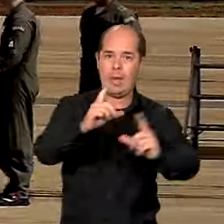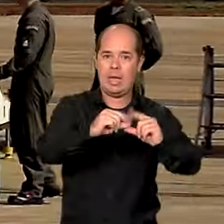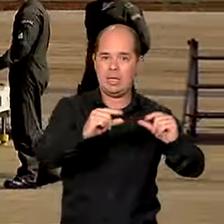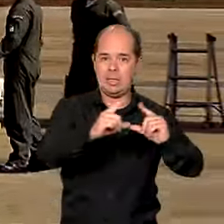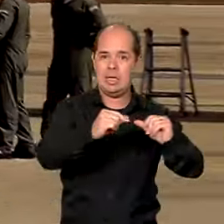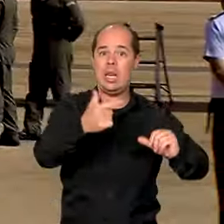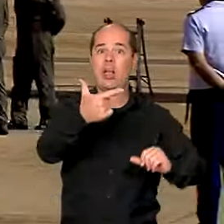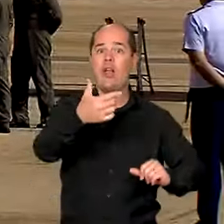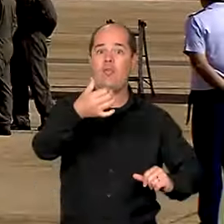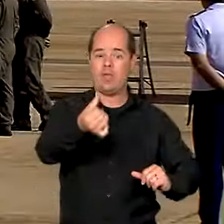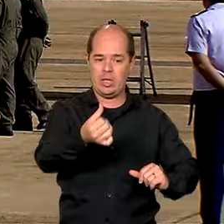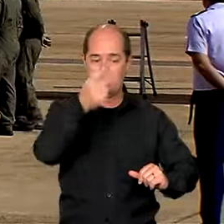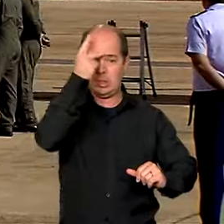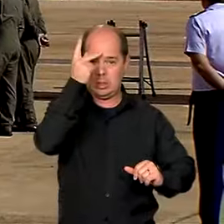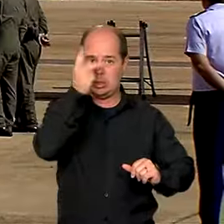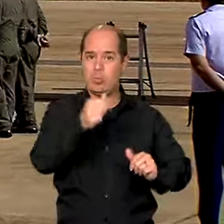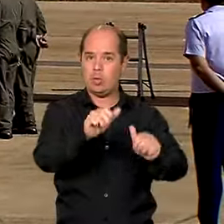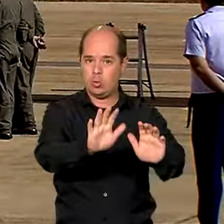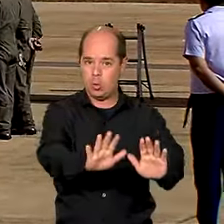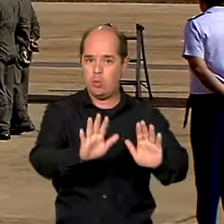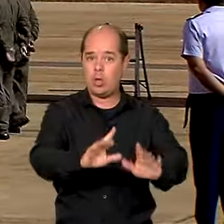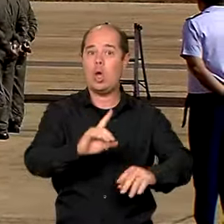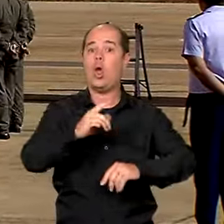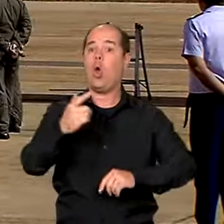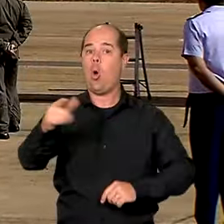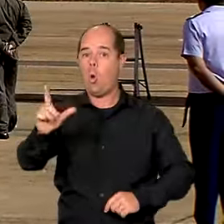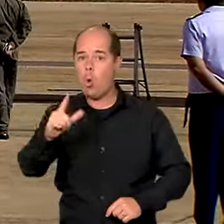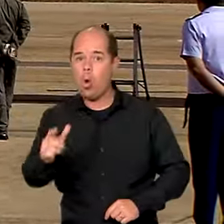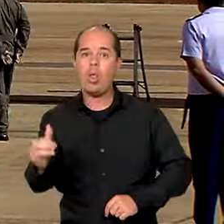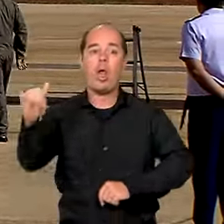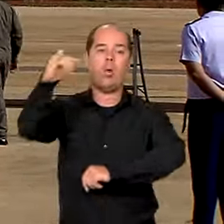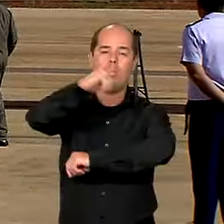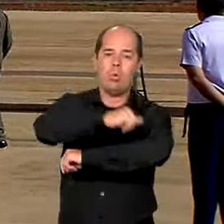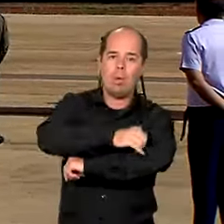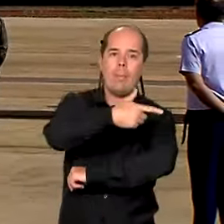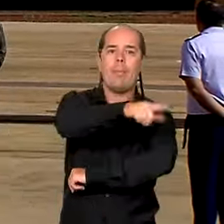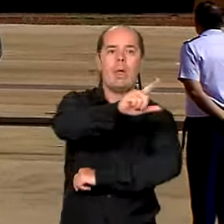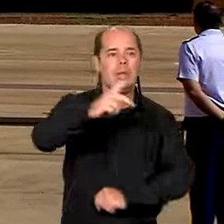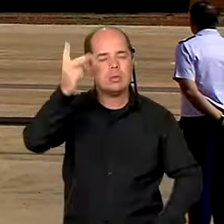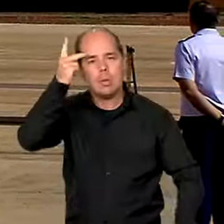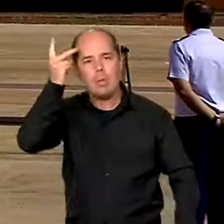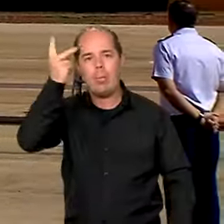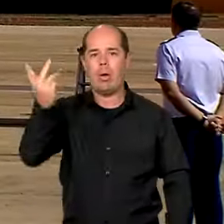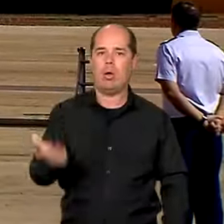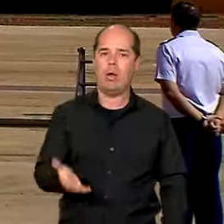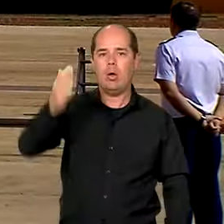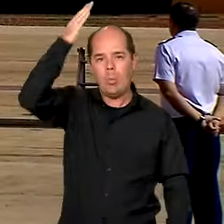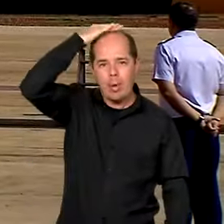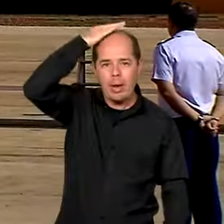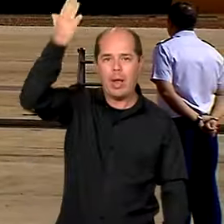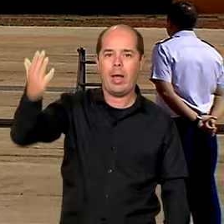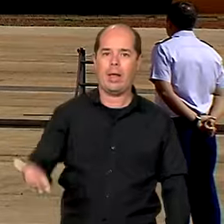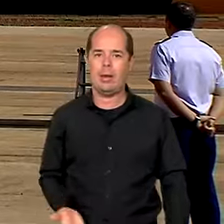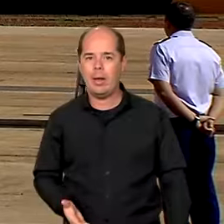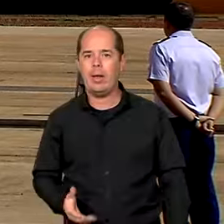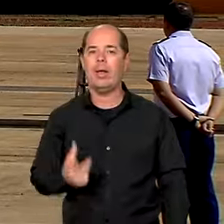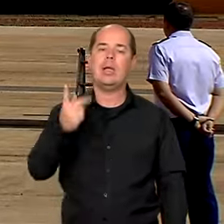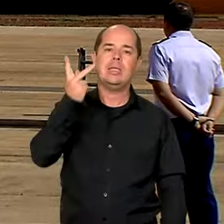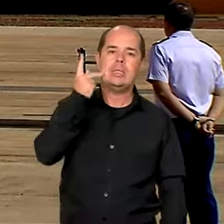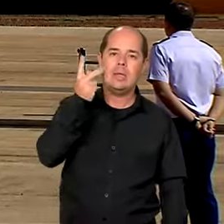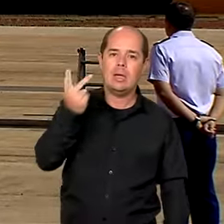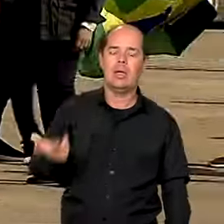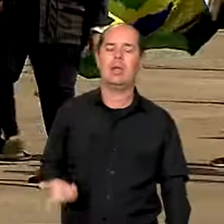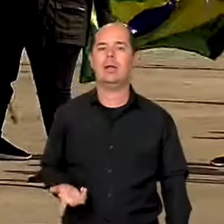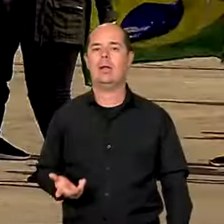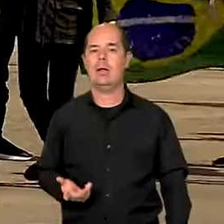outros repatriados seguiram para São Paulo, Santa Catarina, Paraná, Rio de Janeiro, Ceará, Goiás e Rio Grande